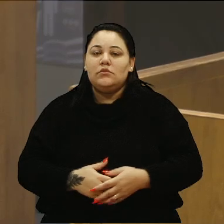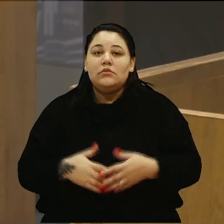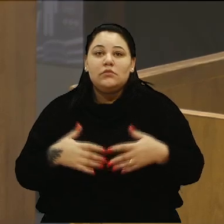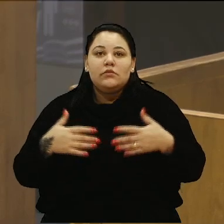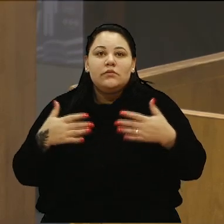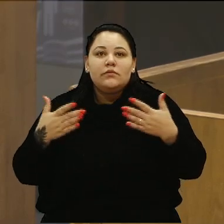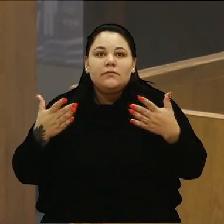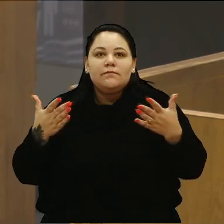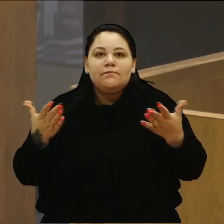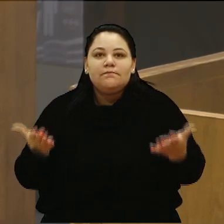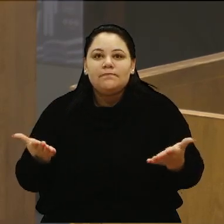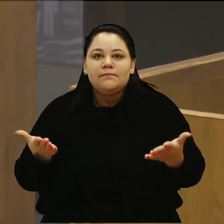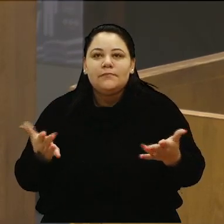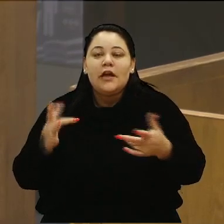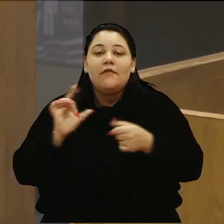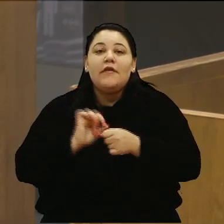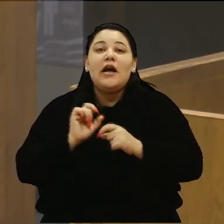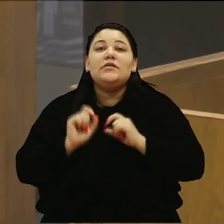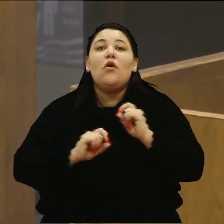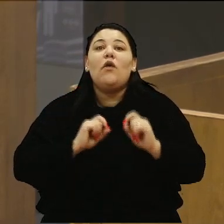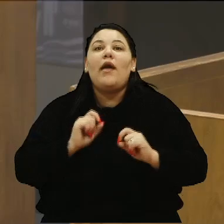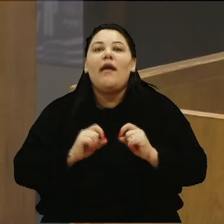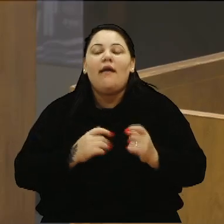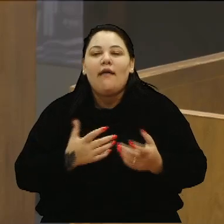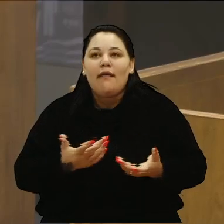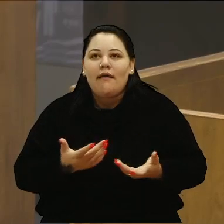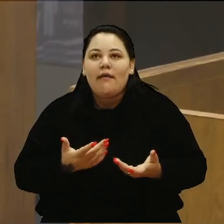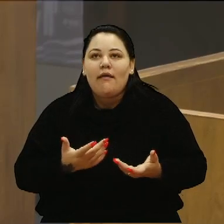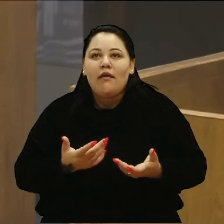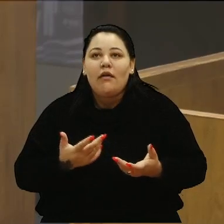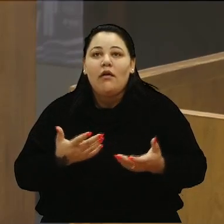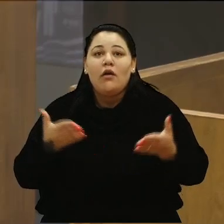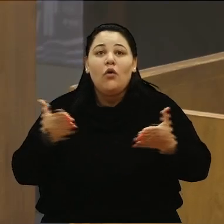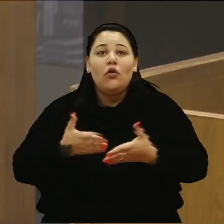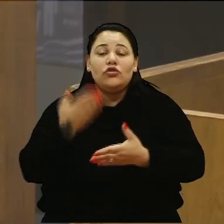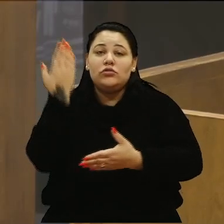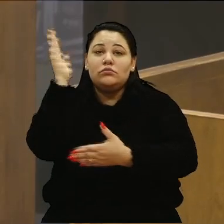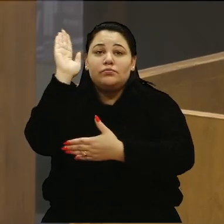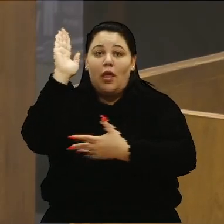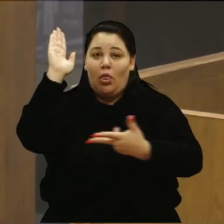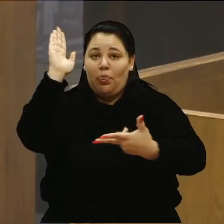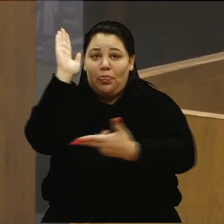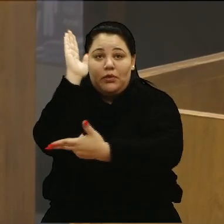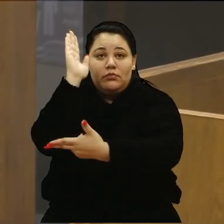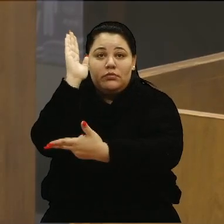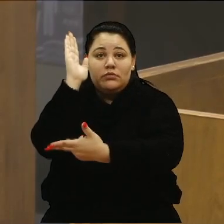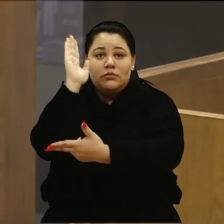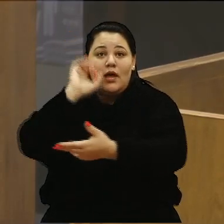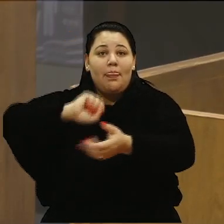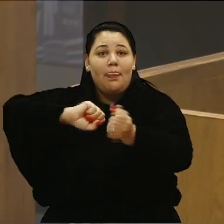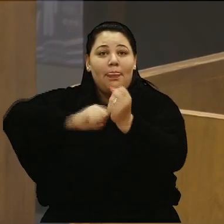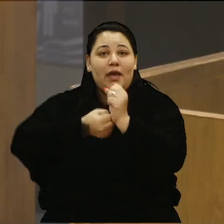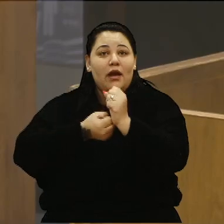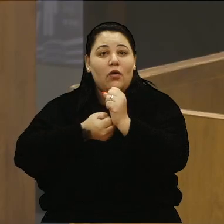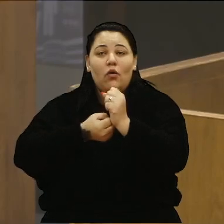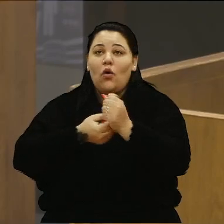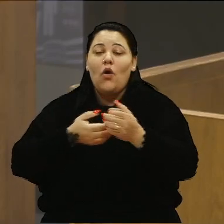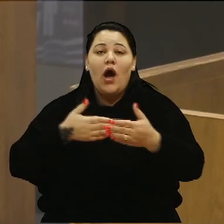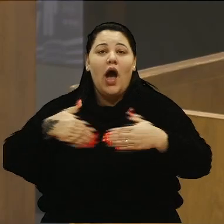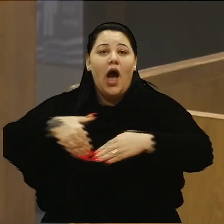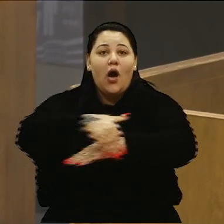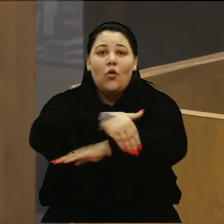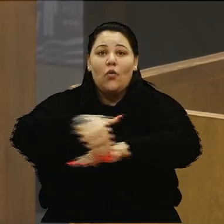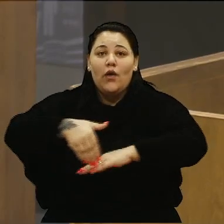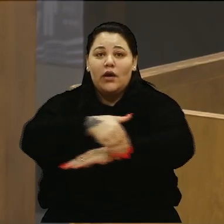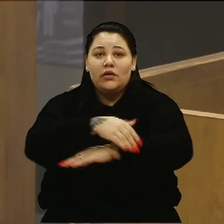aí, para fazer o quê? Hoje tem lá, estão podando árvore, trancaram a rua. Teve estudo de impacto de viabilidade de